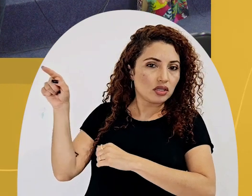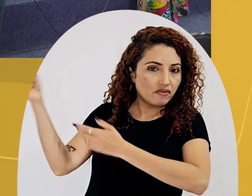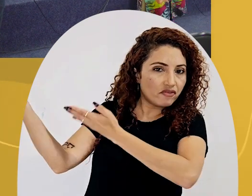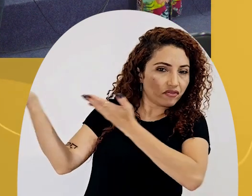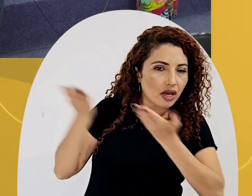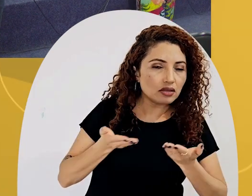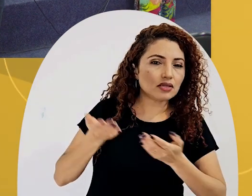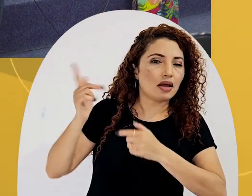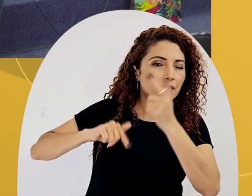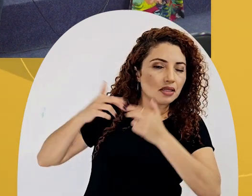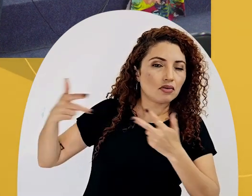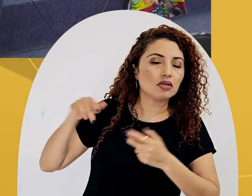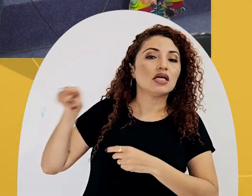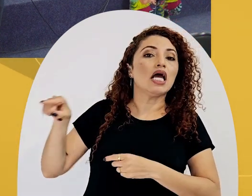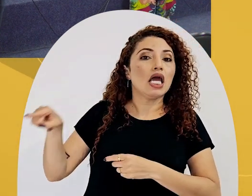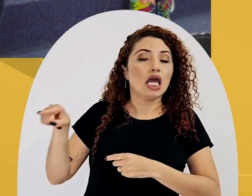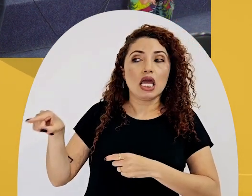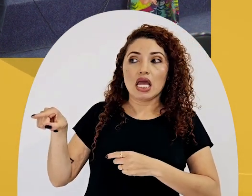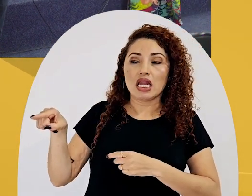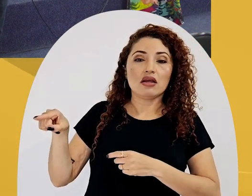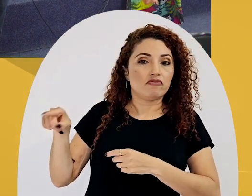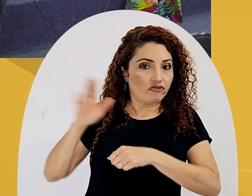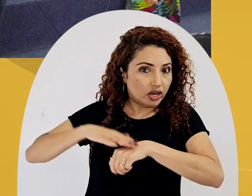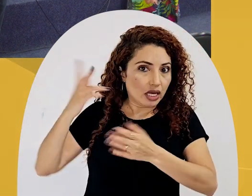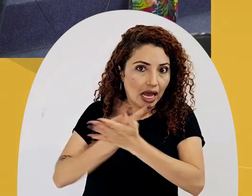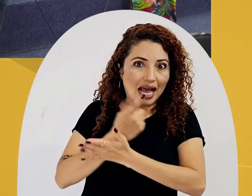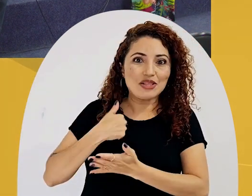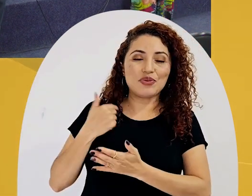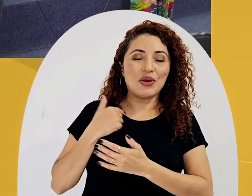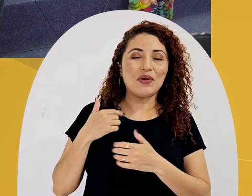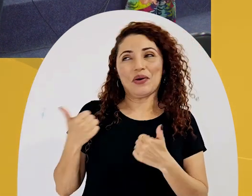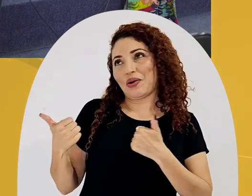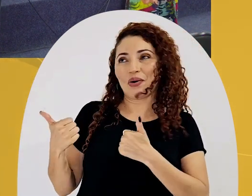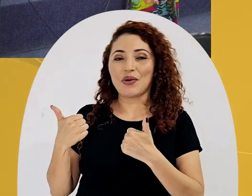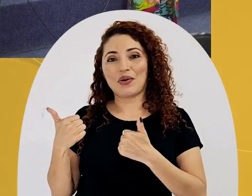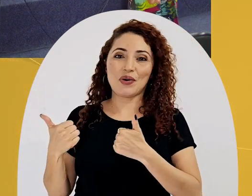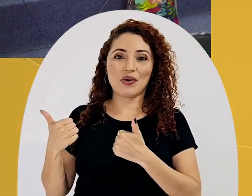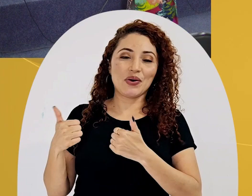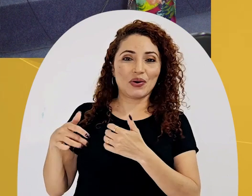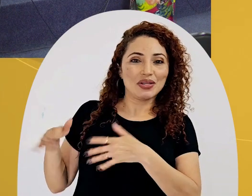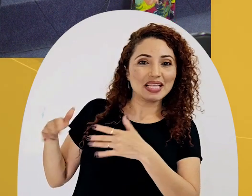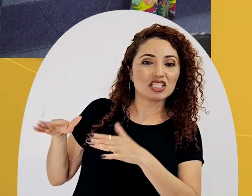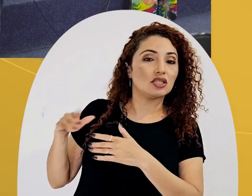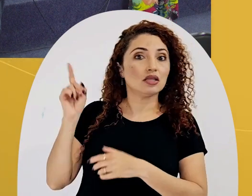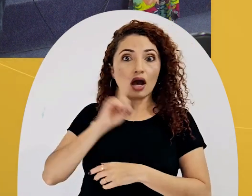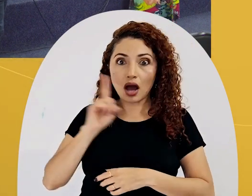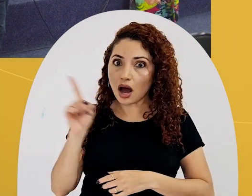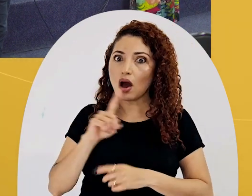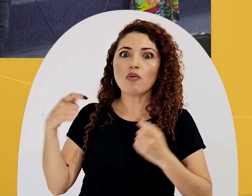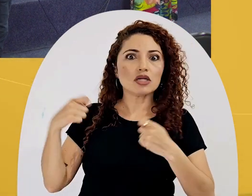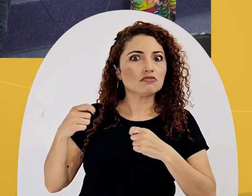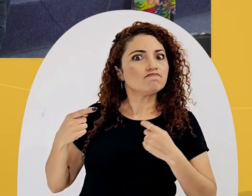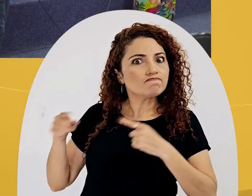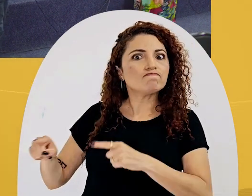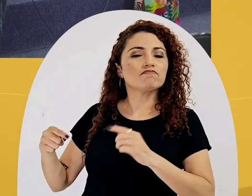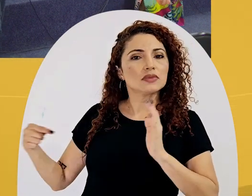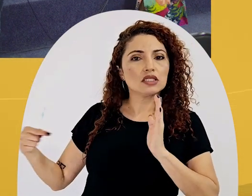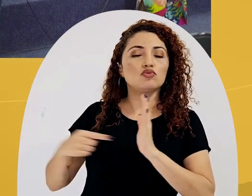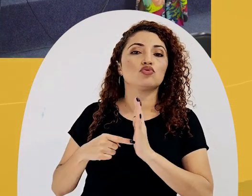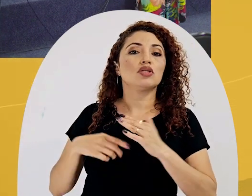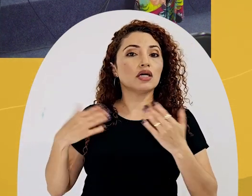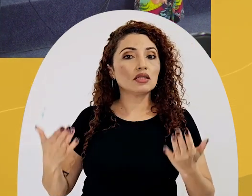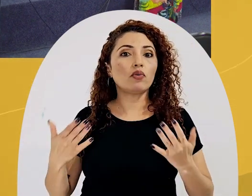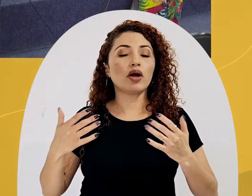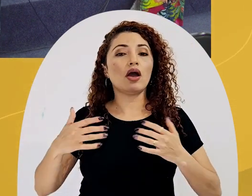compactuar com a atitude daquele fornecedor. E que é muito do movimento de mercado que nós estamos aqui